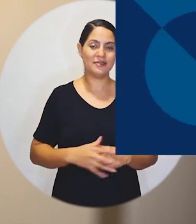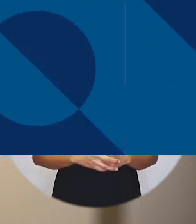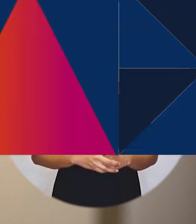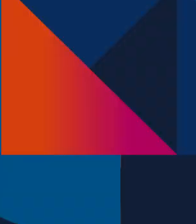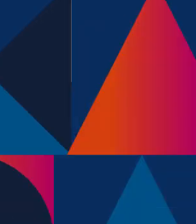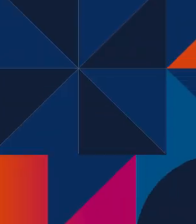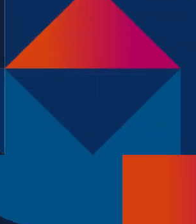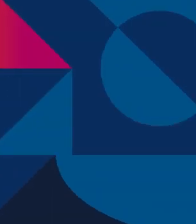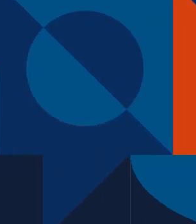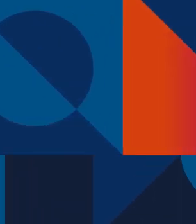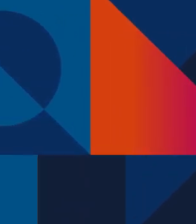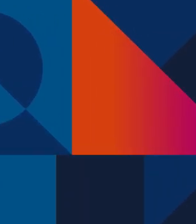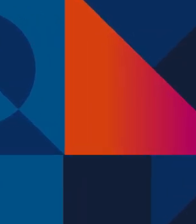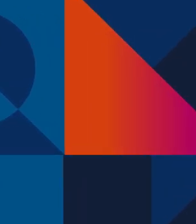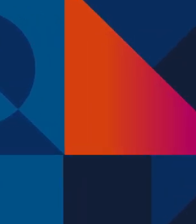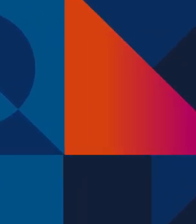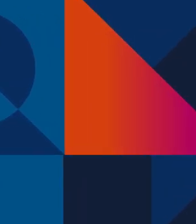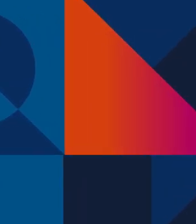Brincas.